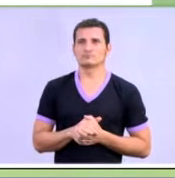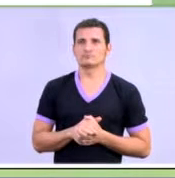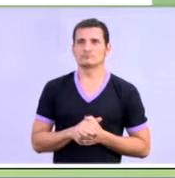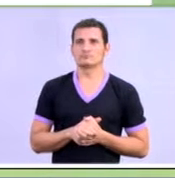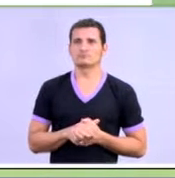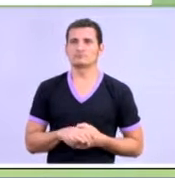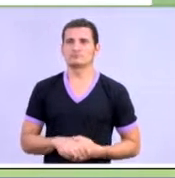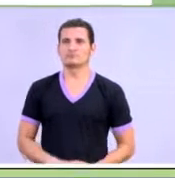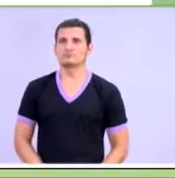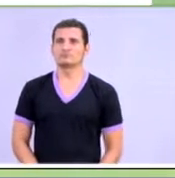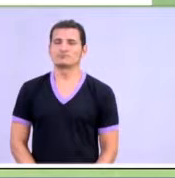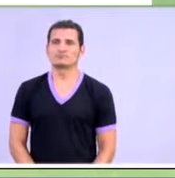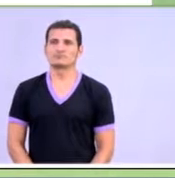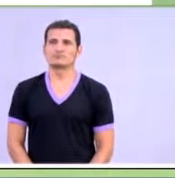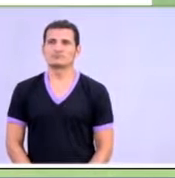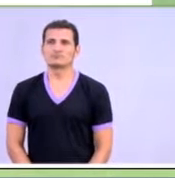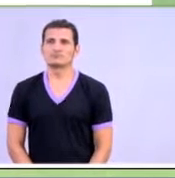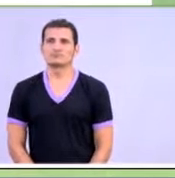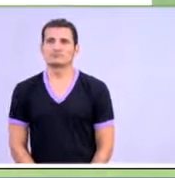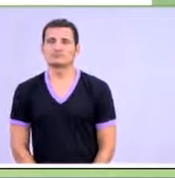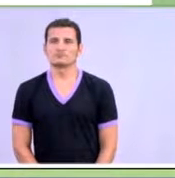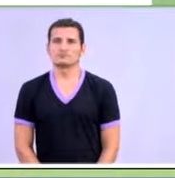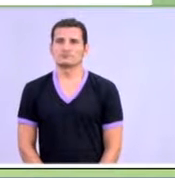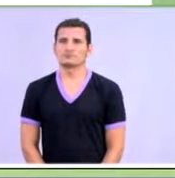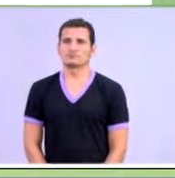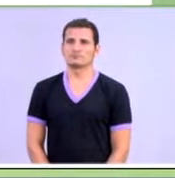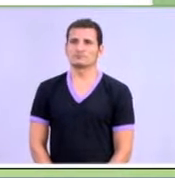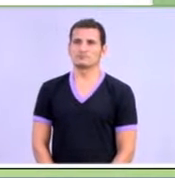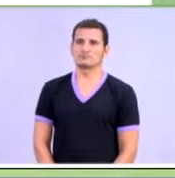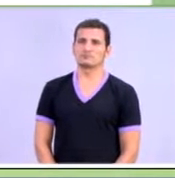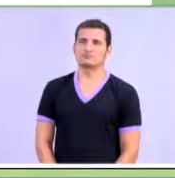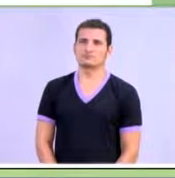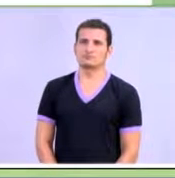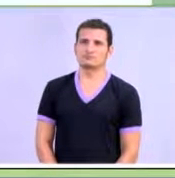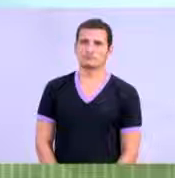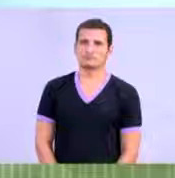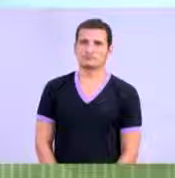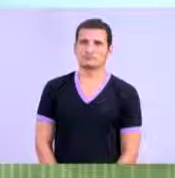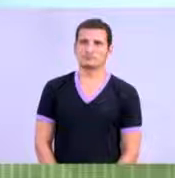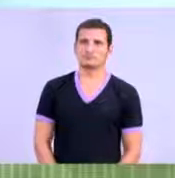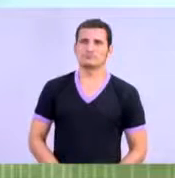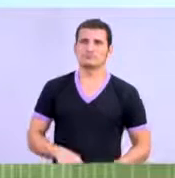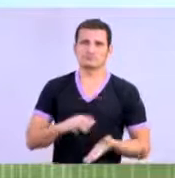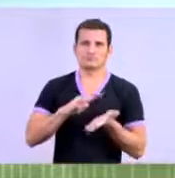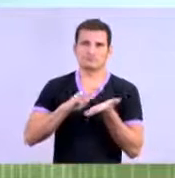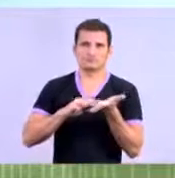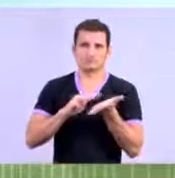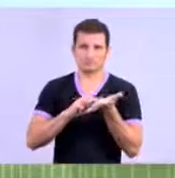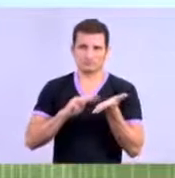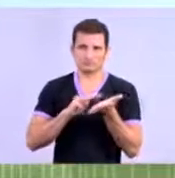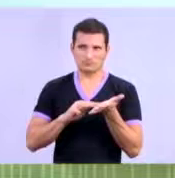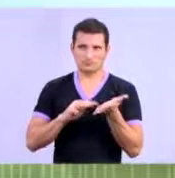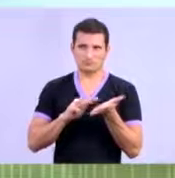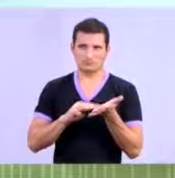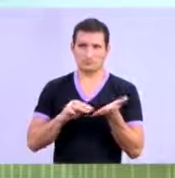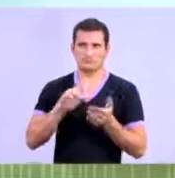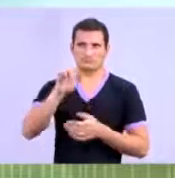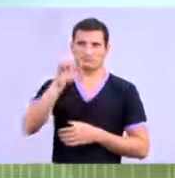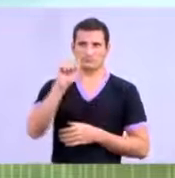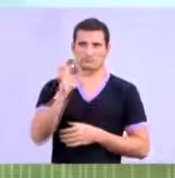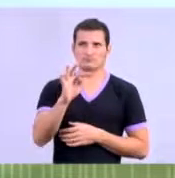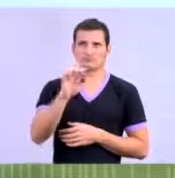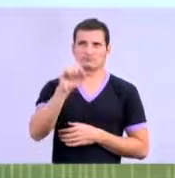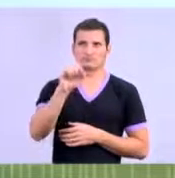né, apesar de estar relacionados aos atributos, apesar de ele manipular os atributos, eles são métodos, no caso, métodos get e